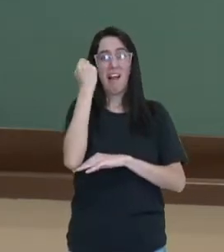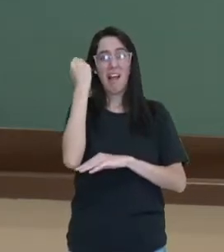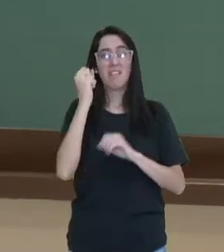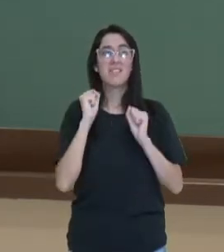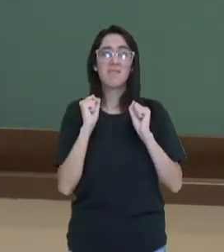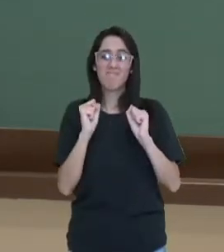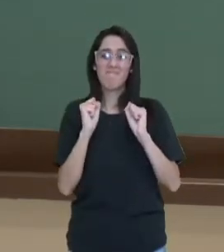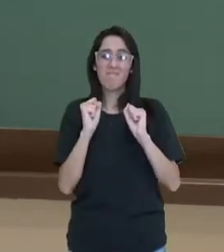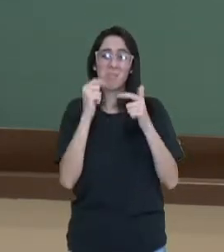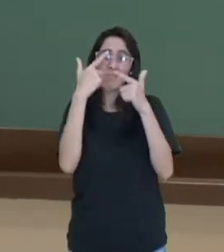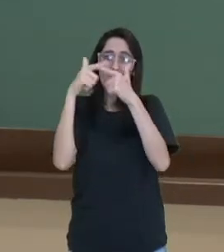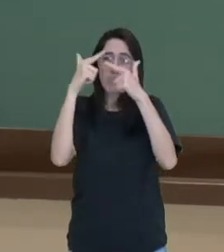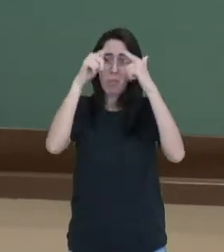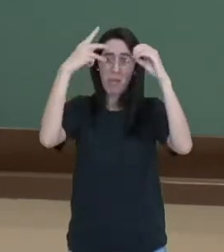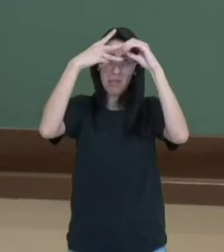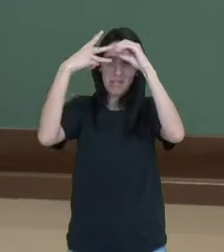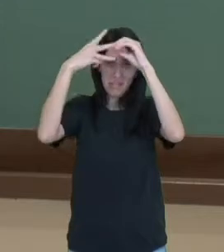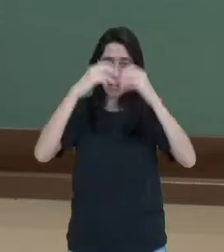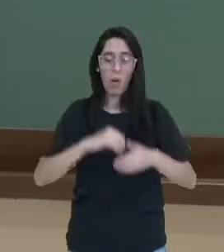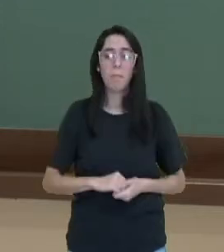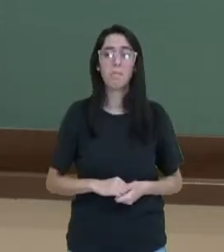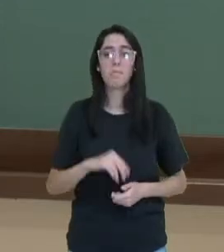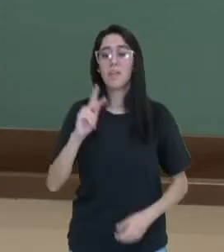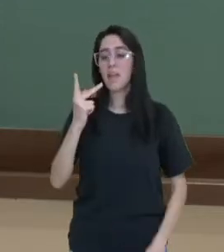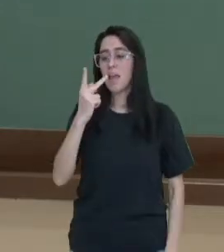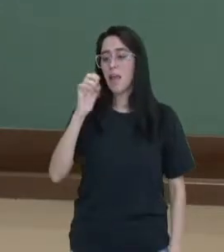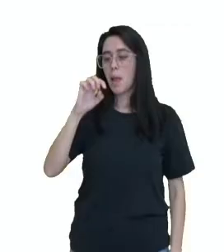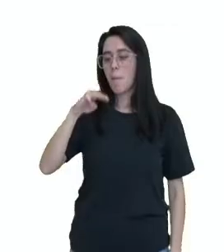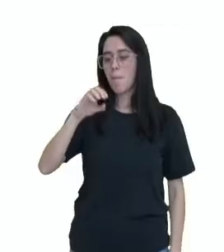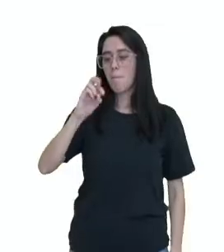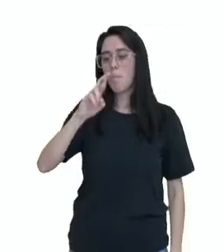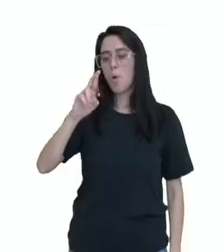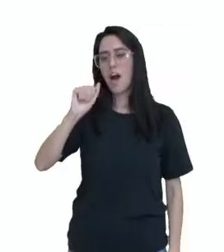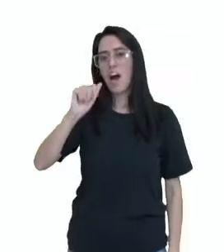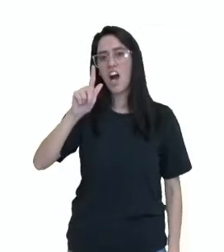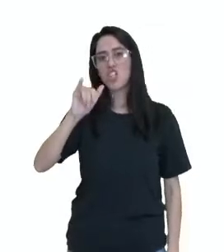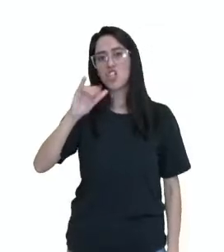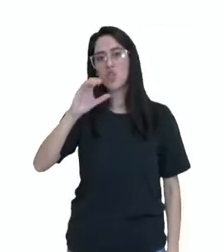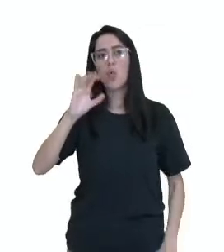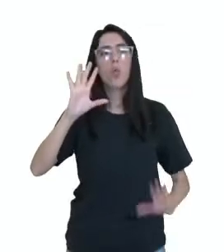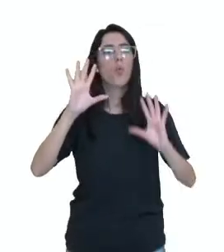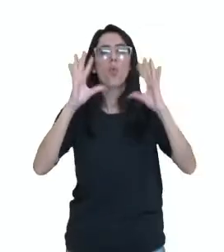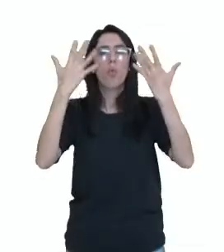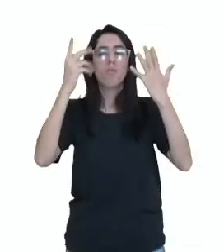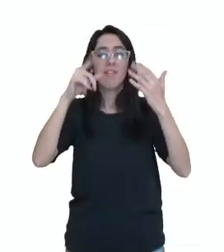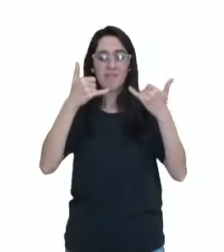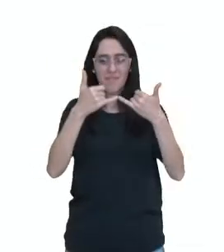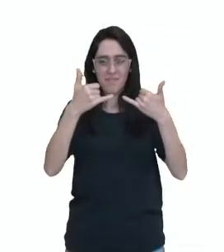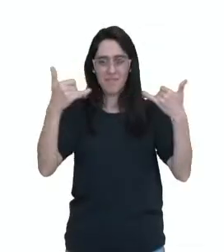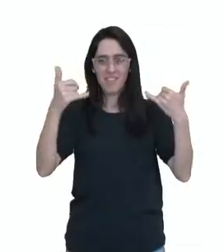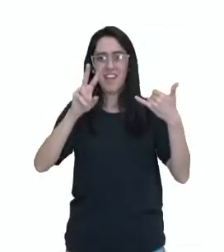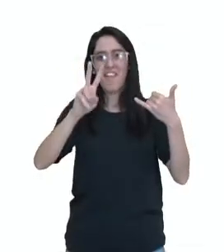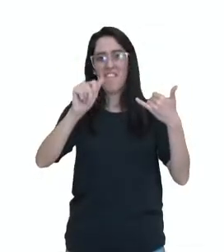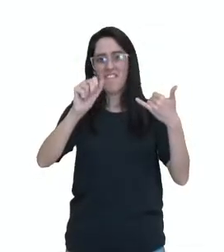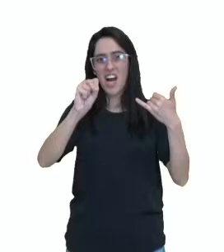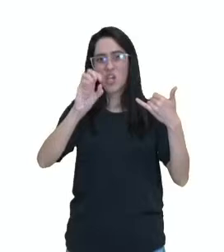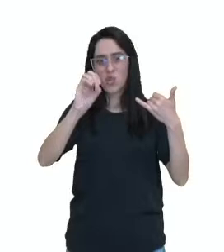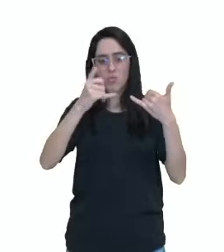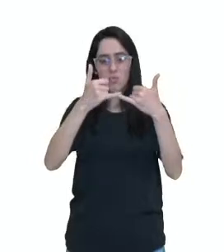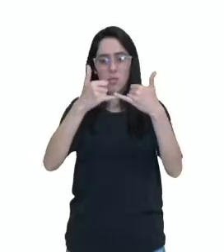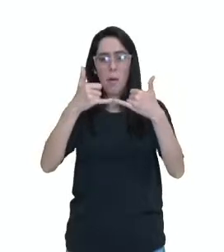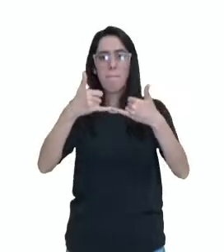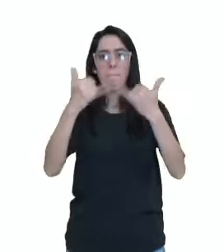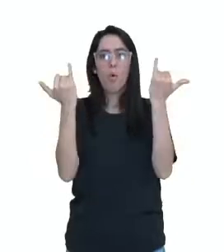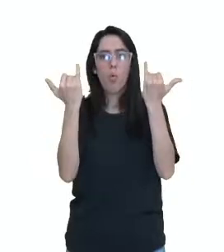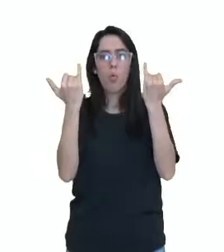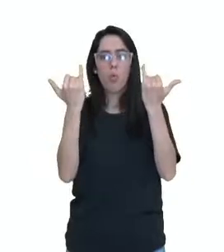dessas células. O AVC hemorrágico é quando ocorre um rompimento, o vaso sanguíneo ali estoura, e aí